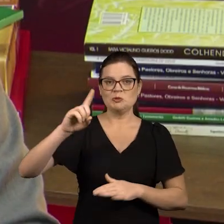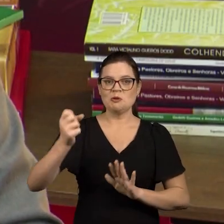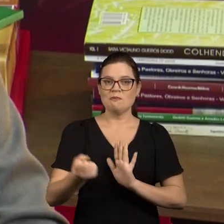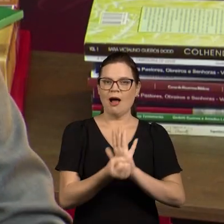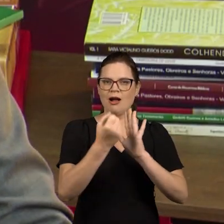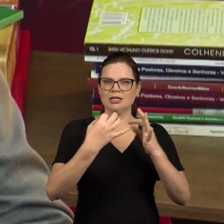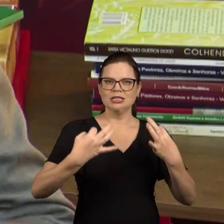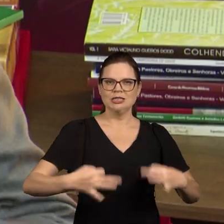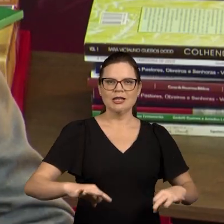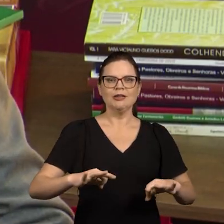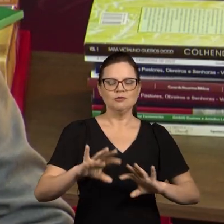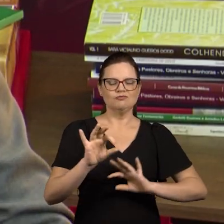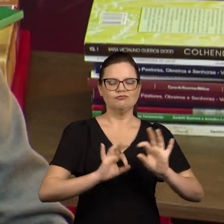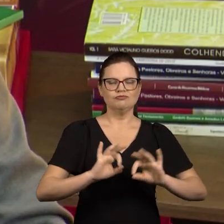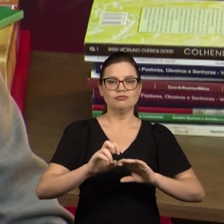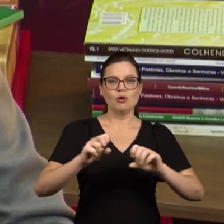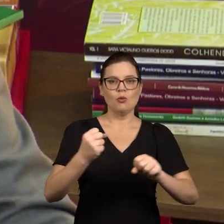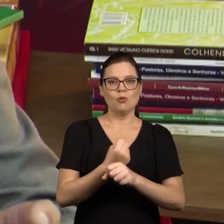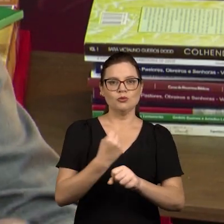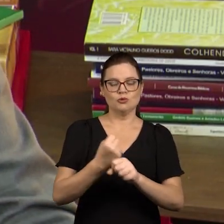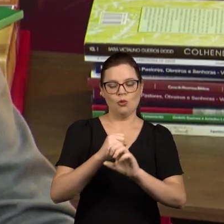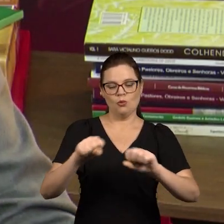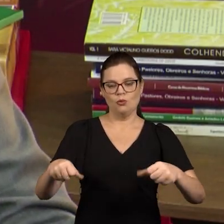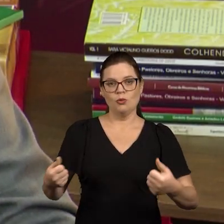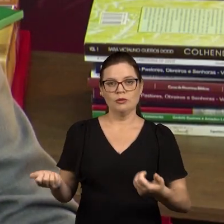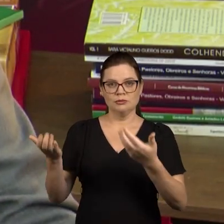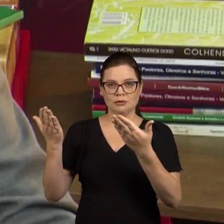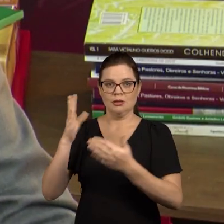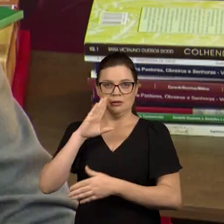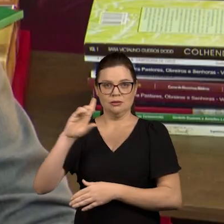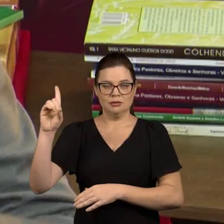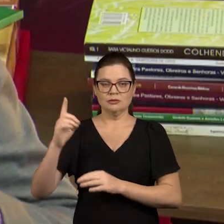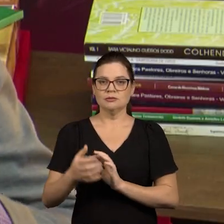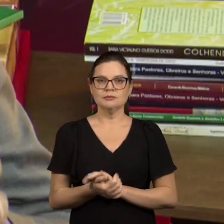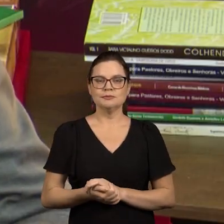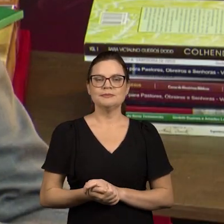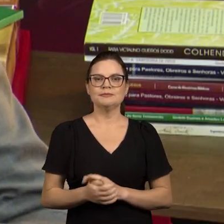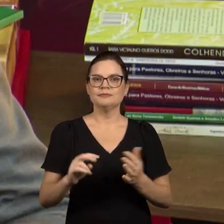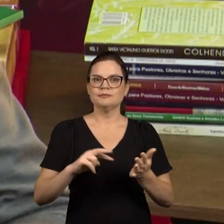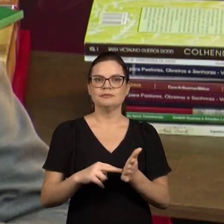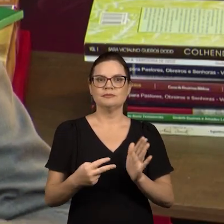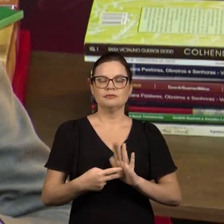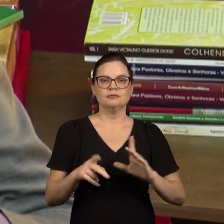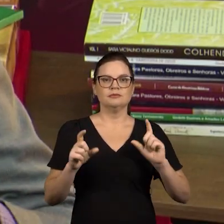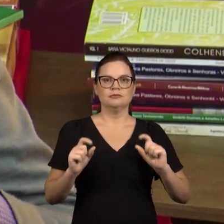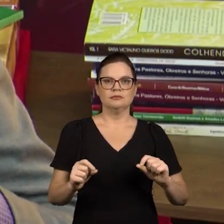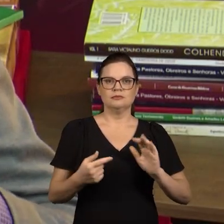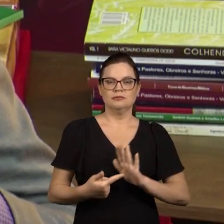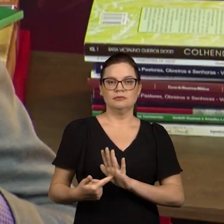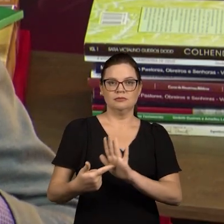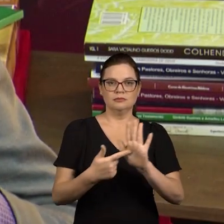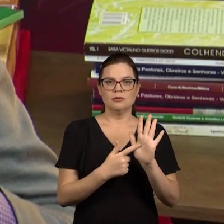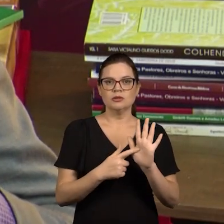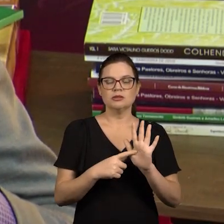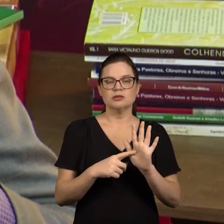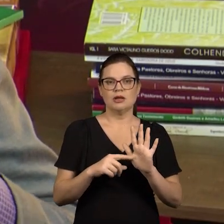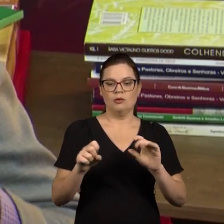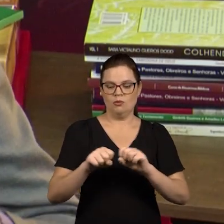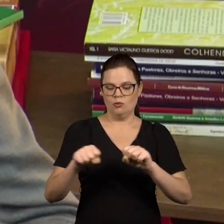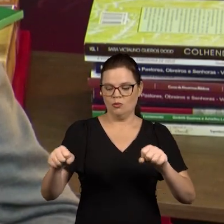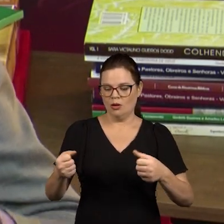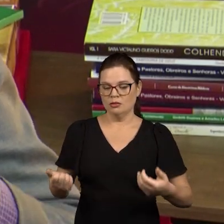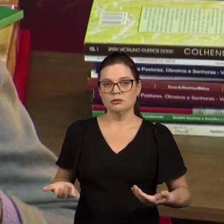Deus. Então, quando nós falamos desses altares aqui, nós estamos falando de se externar toda